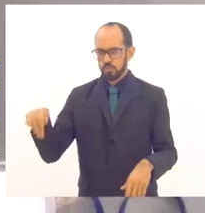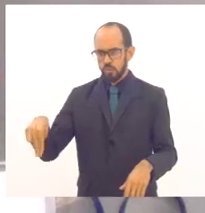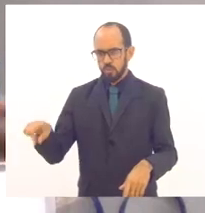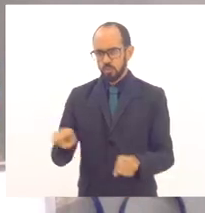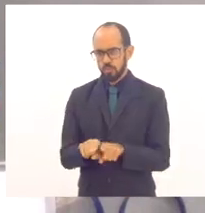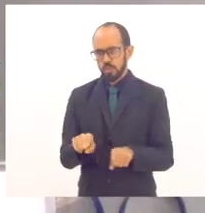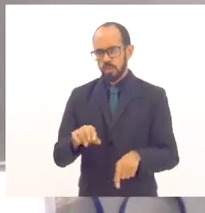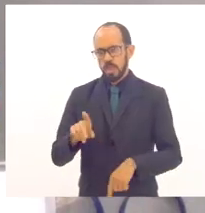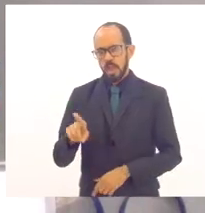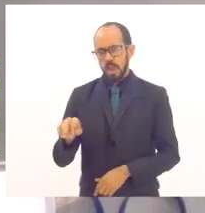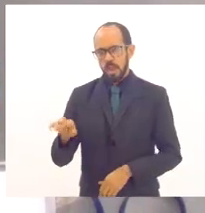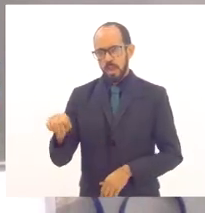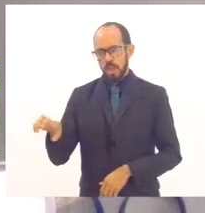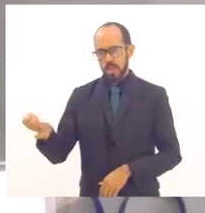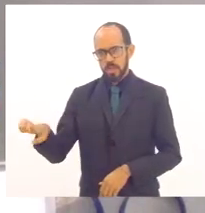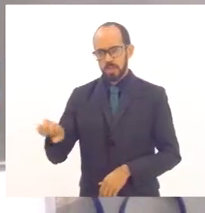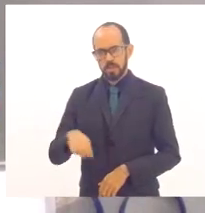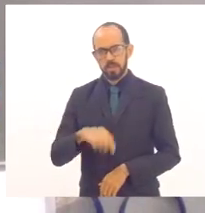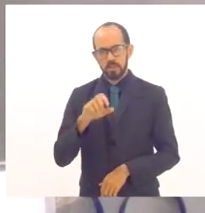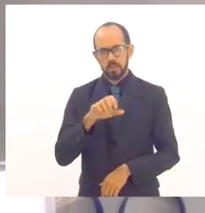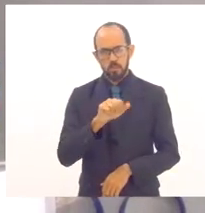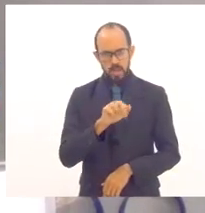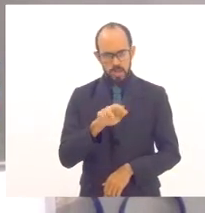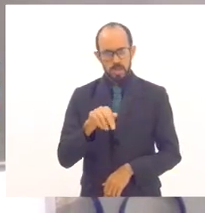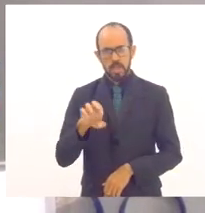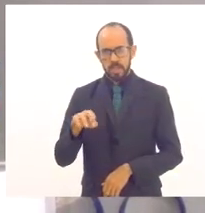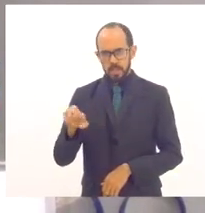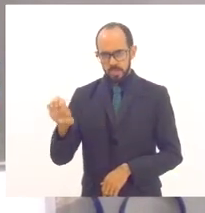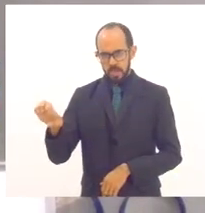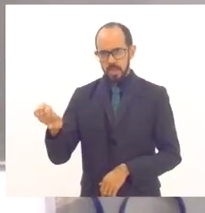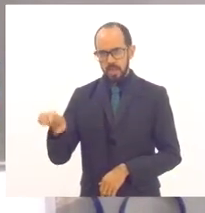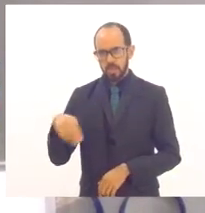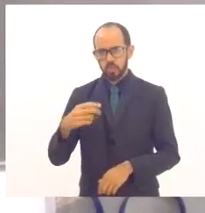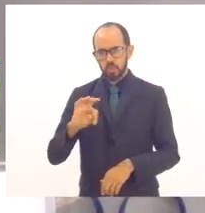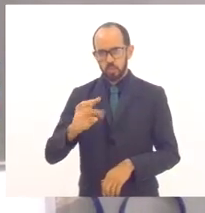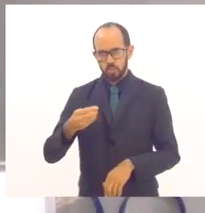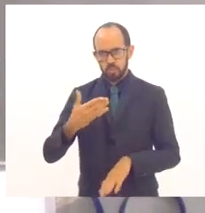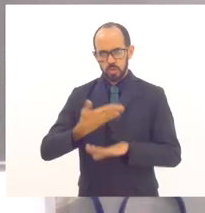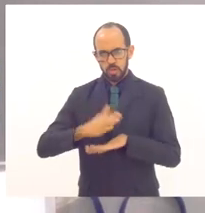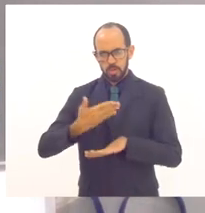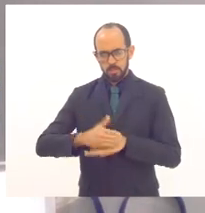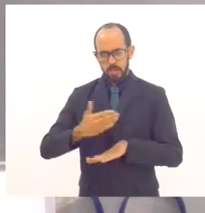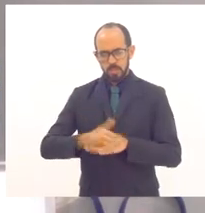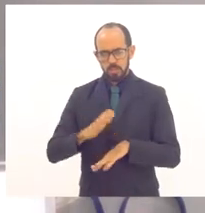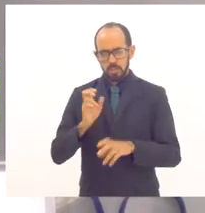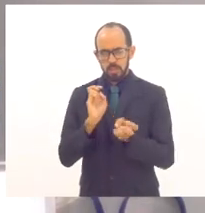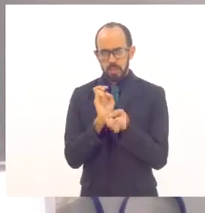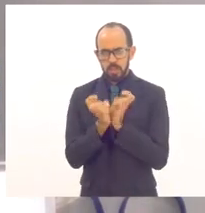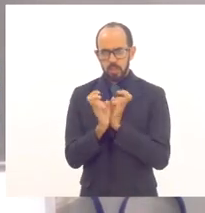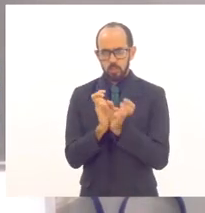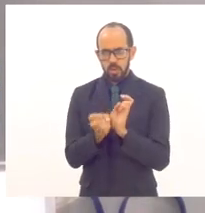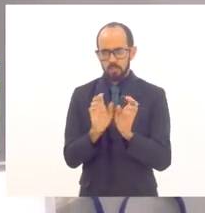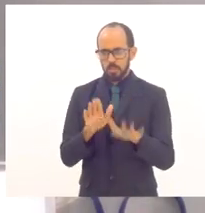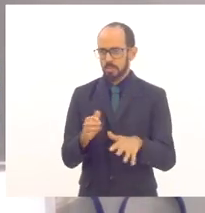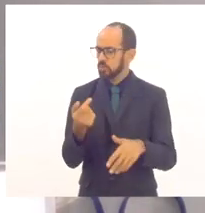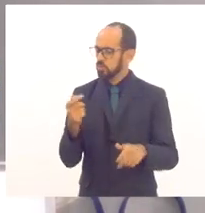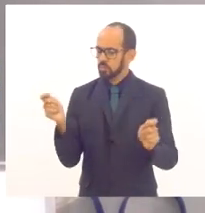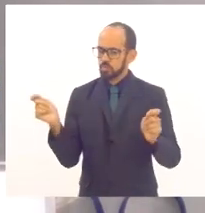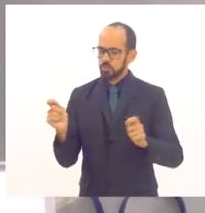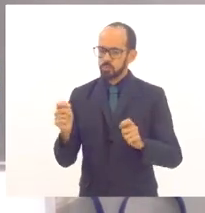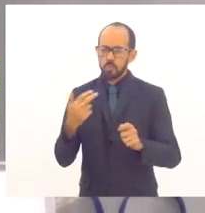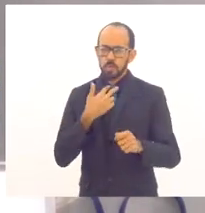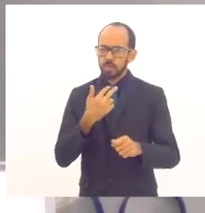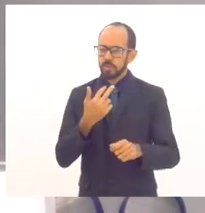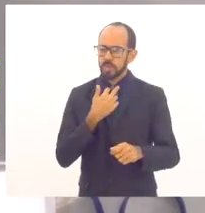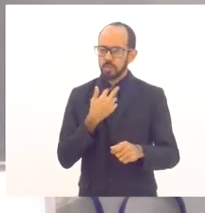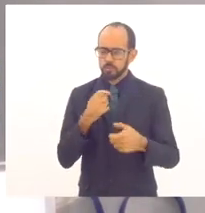e o mestre Arerê também, estão todos arrematados pela prática da capoeira, estamos todos inseridos e não podemos ser excluídos